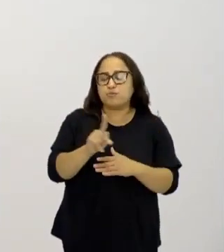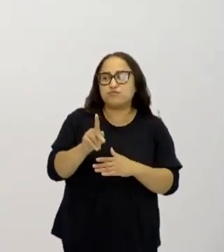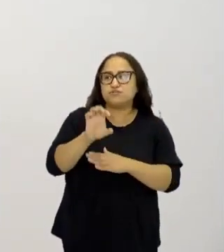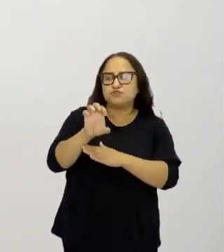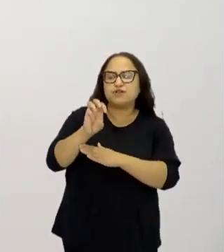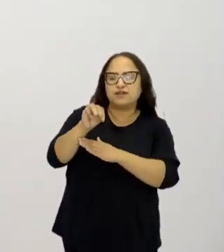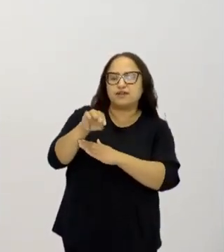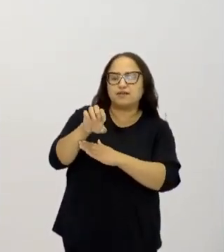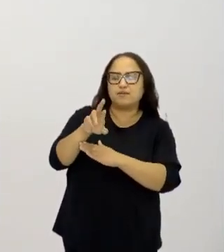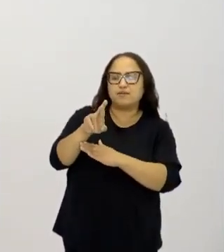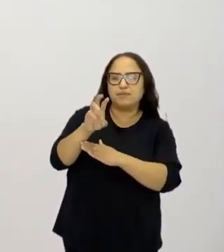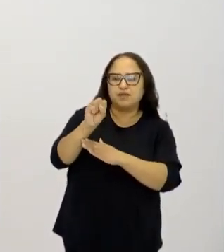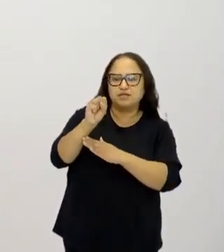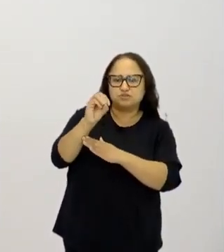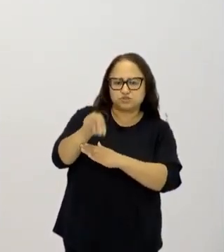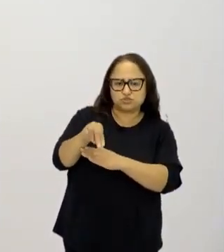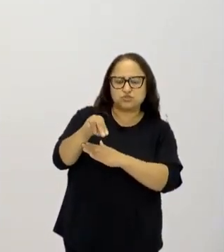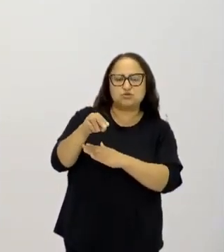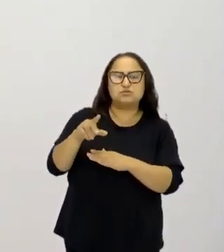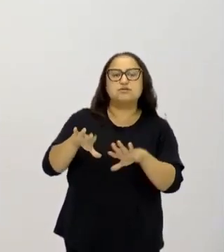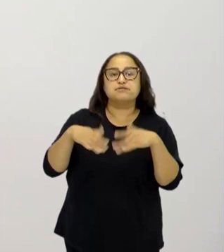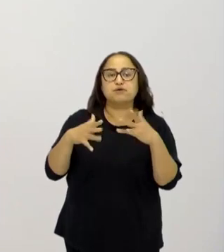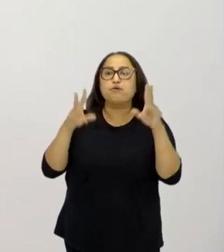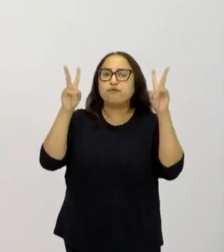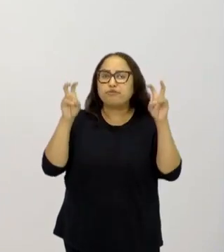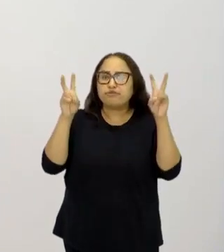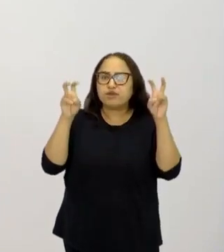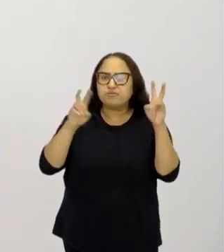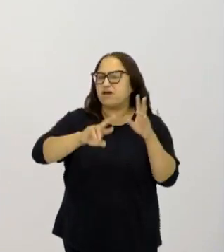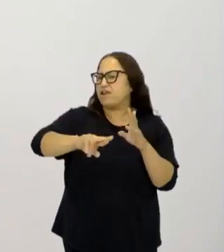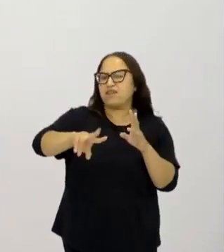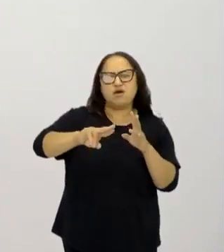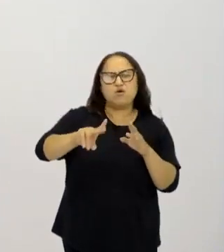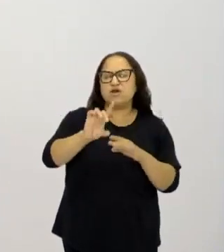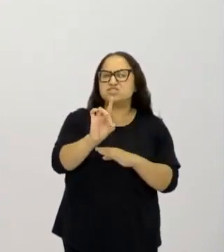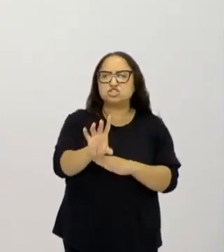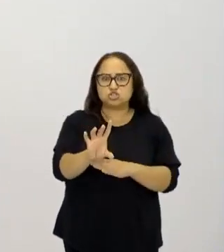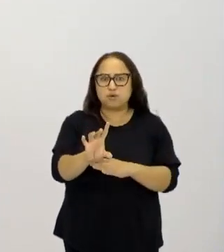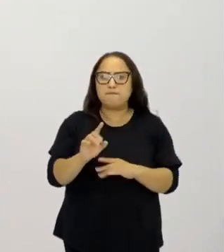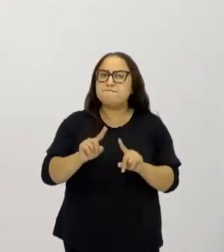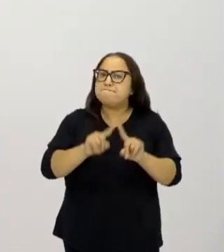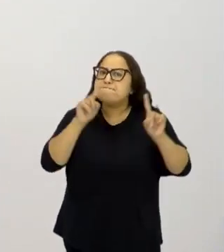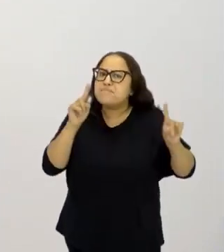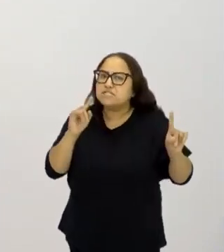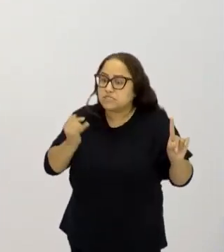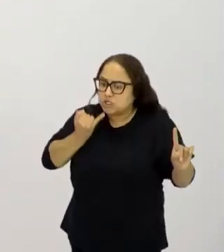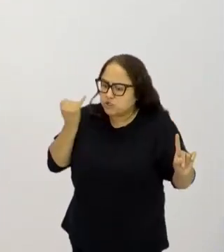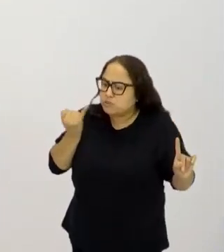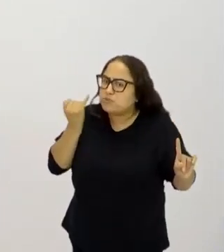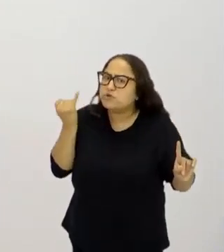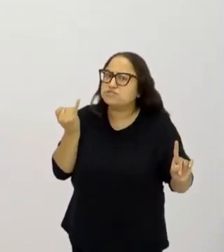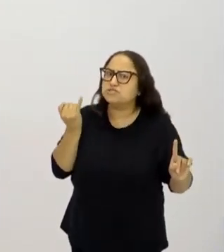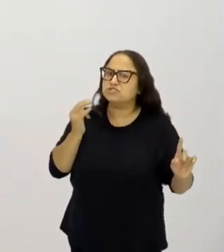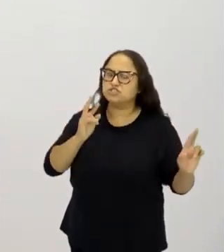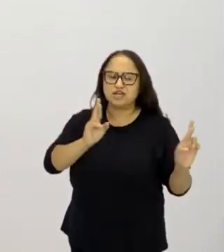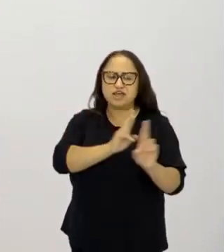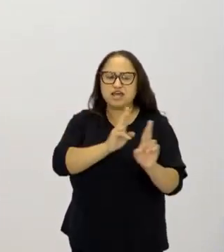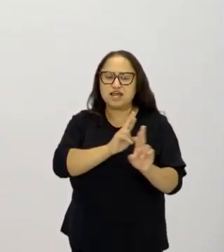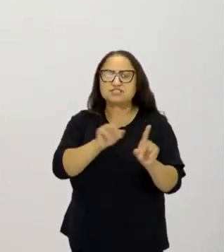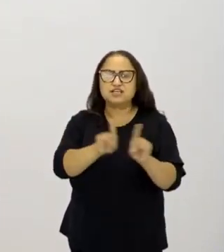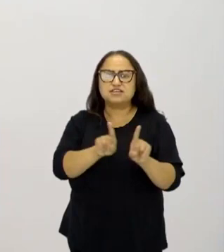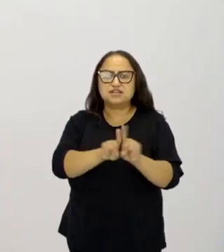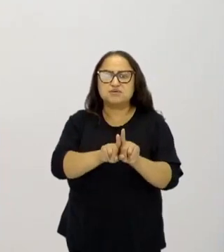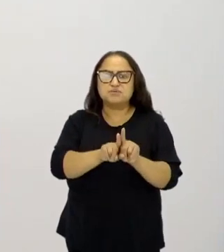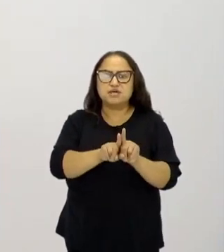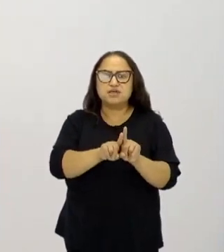que mandou no chat para nós que esse tema não é só muito relevante, mas ele se relaciona também com a